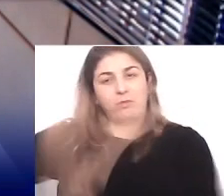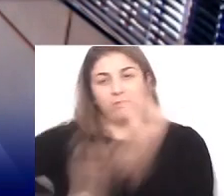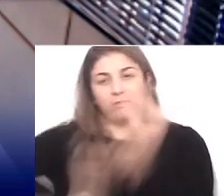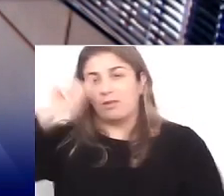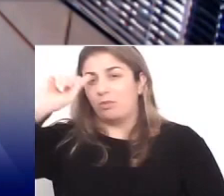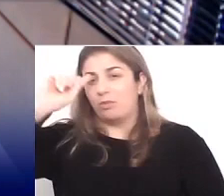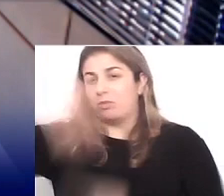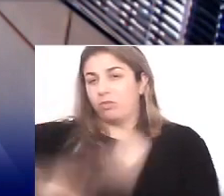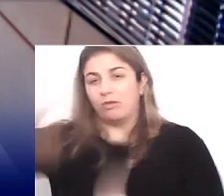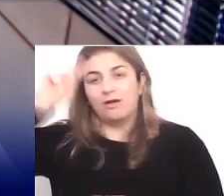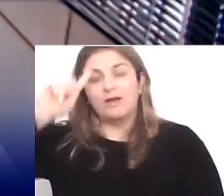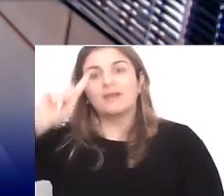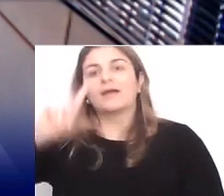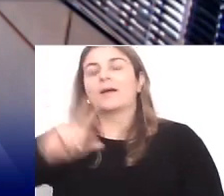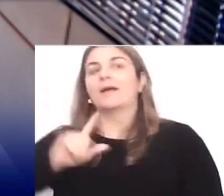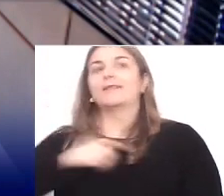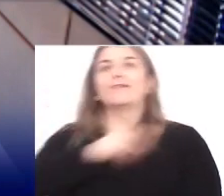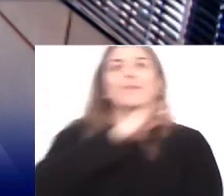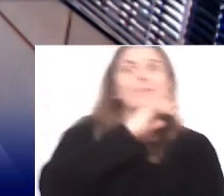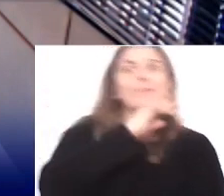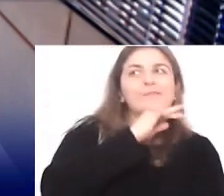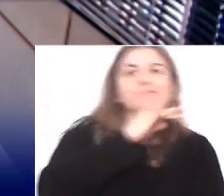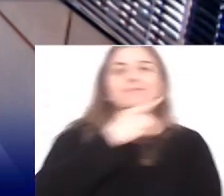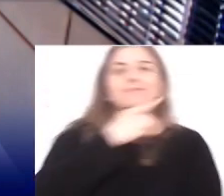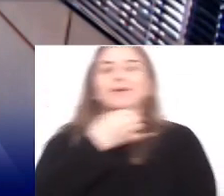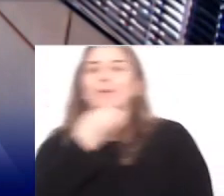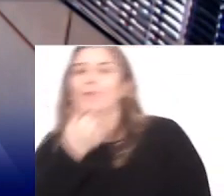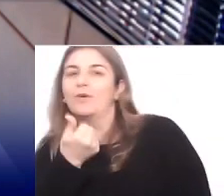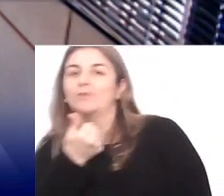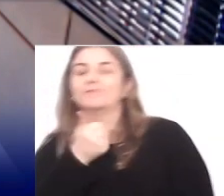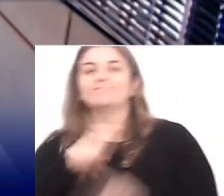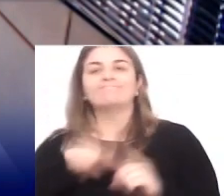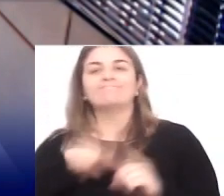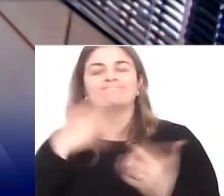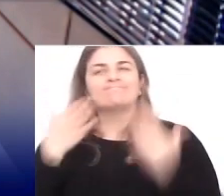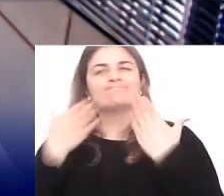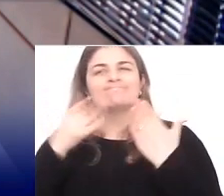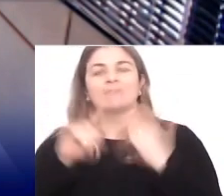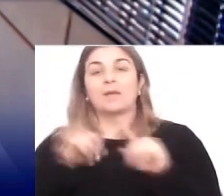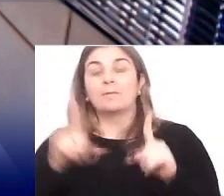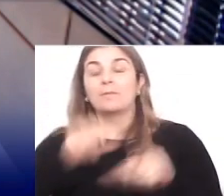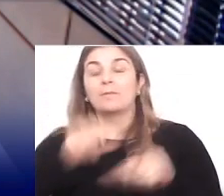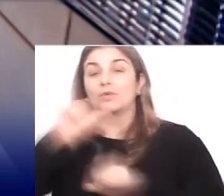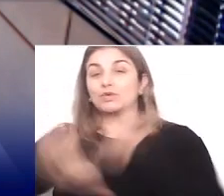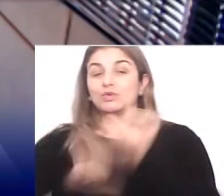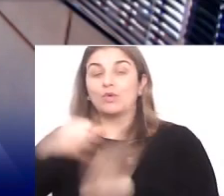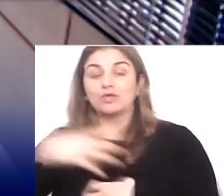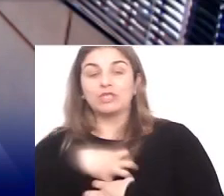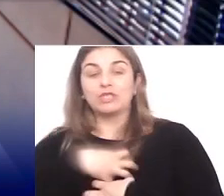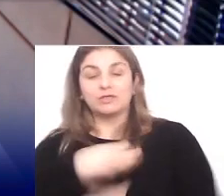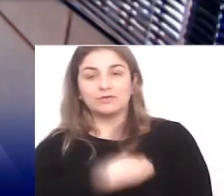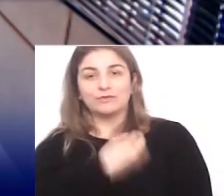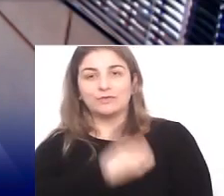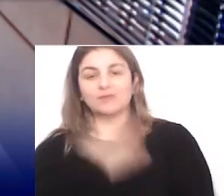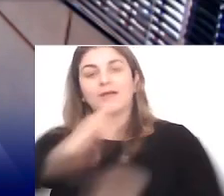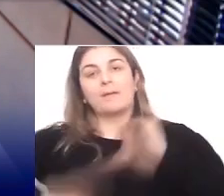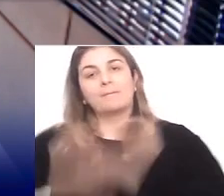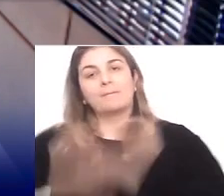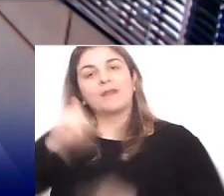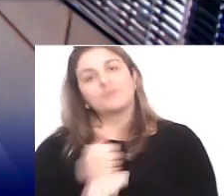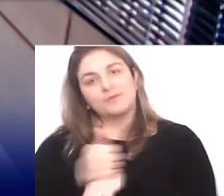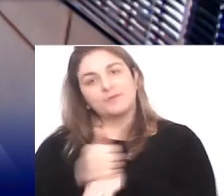para o bem e para o mal. Alterou significativamente o nosso estilo de vida e a nossa própria atividade profissional. Eu acho